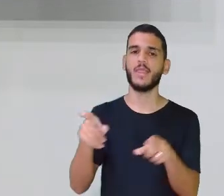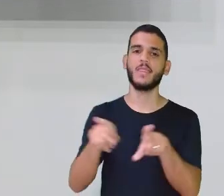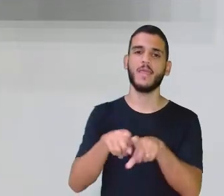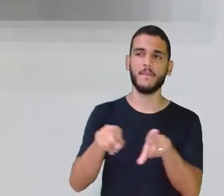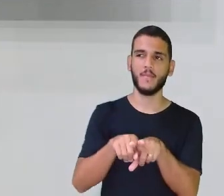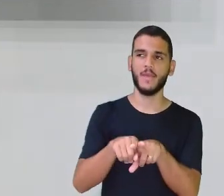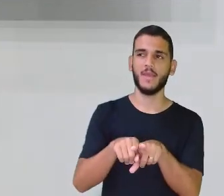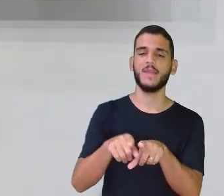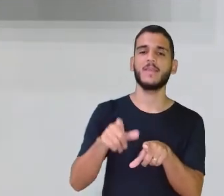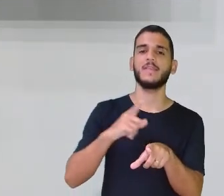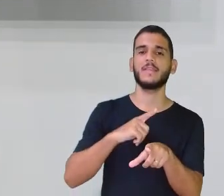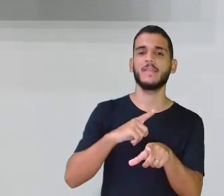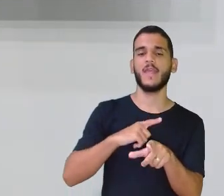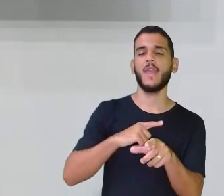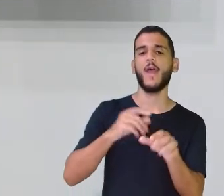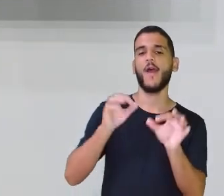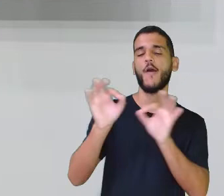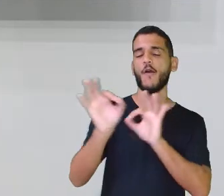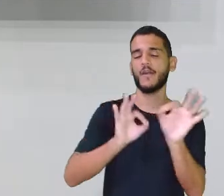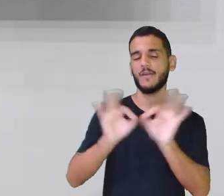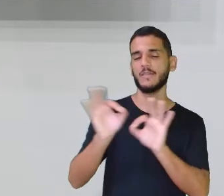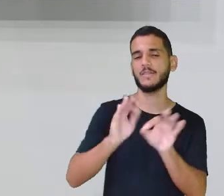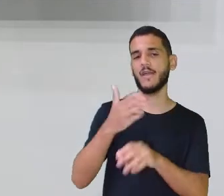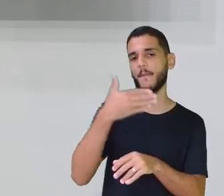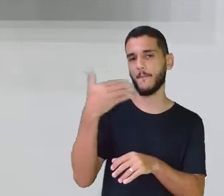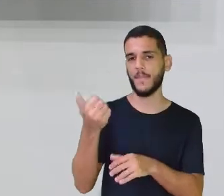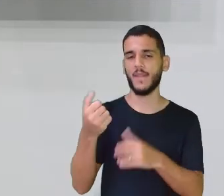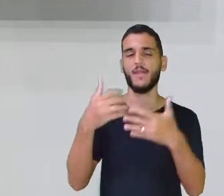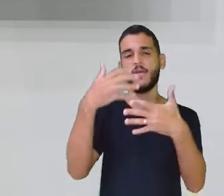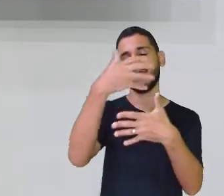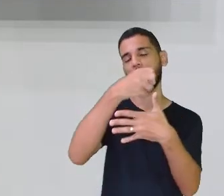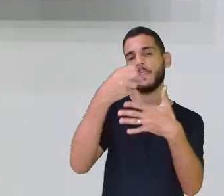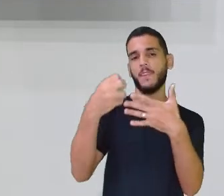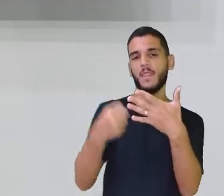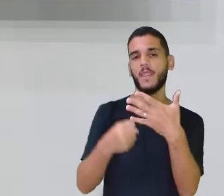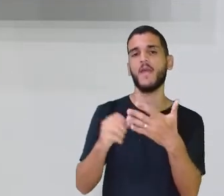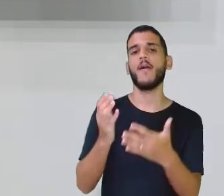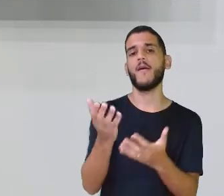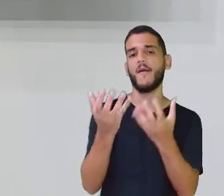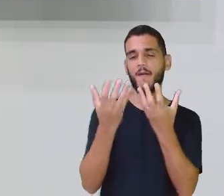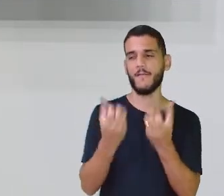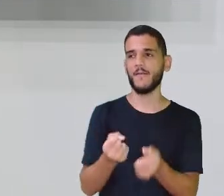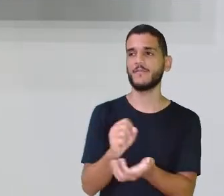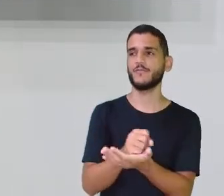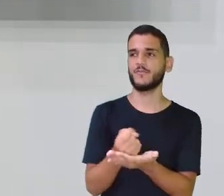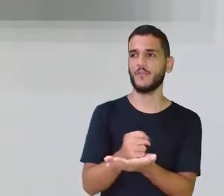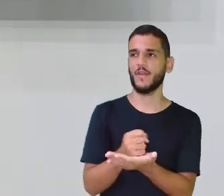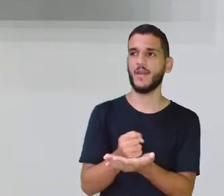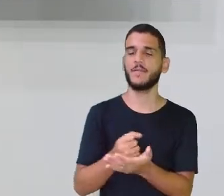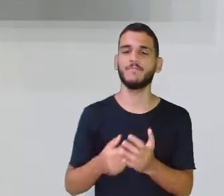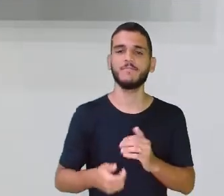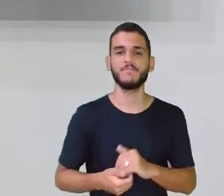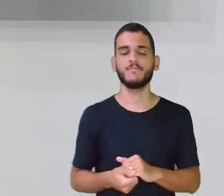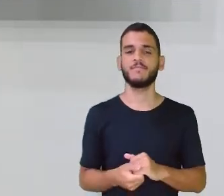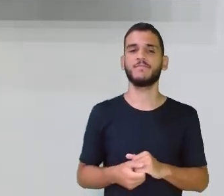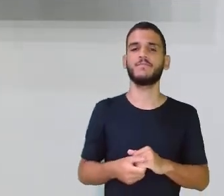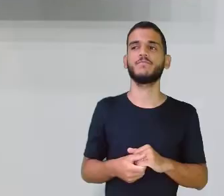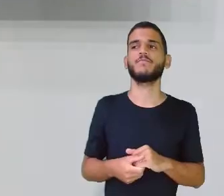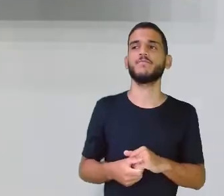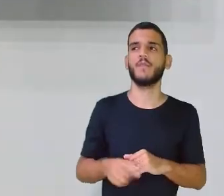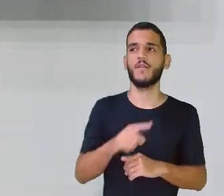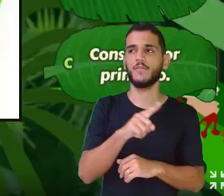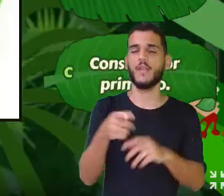divisão melhorzinha da nossa cadeia alimentar. E a gente vai jogar aqui, ó. Vamos jogar? Olha só, vamos começar aqui. Esse jogo vocês têm que